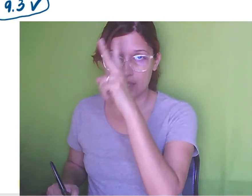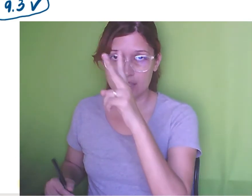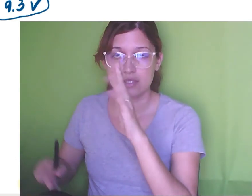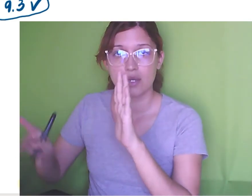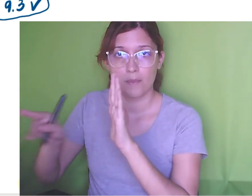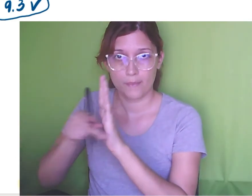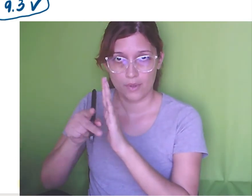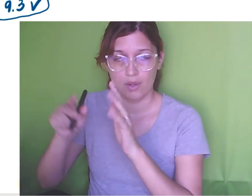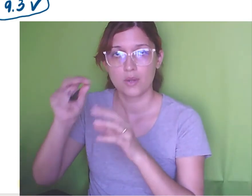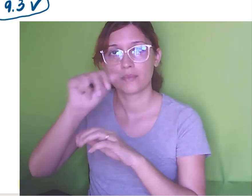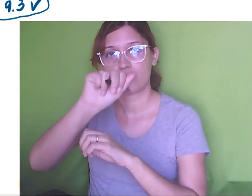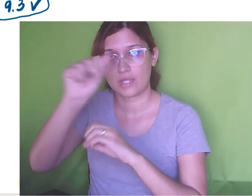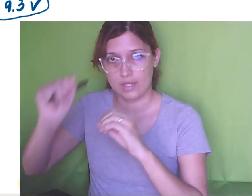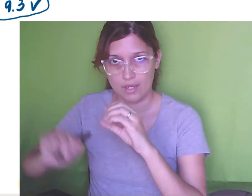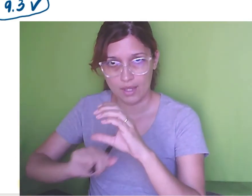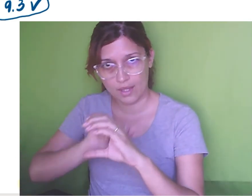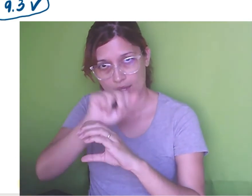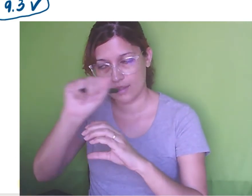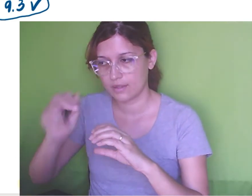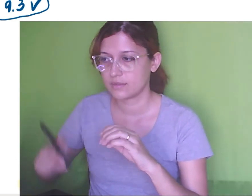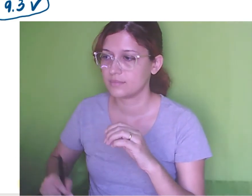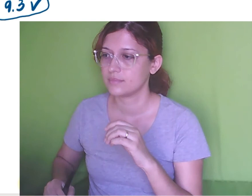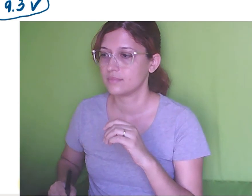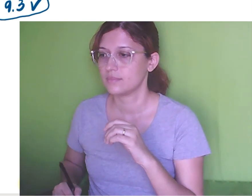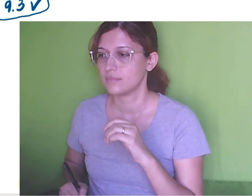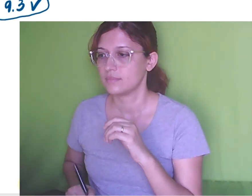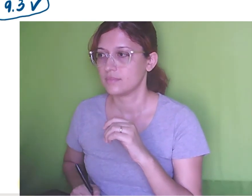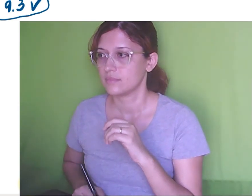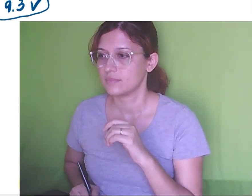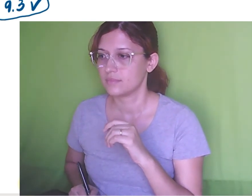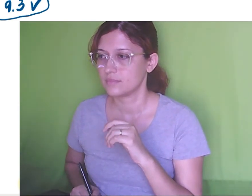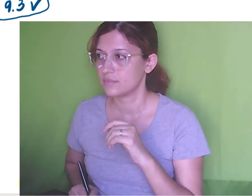a tensão na carga.